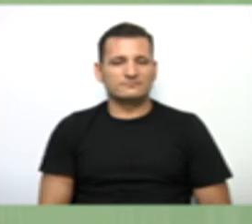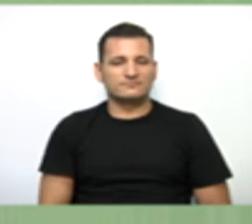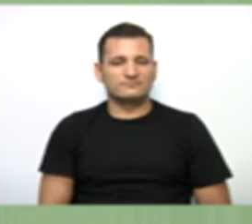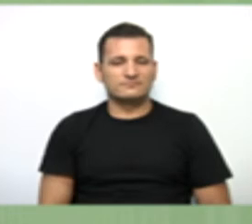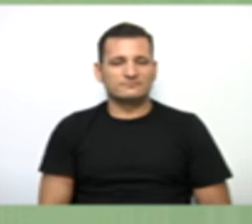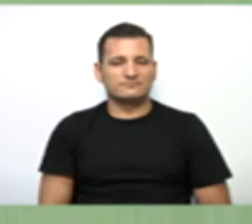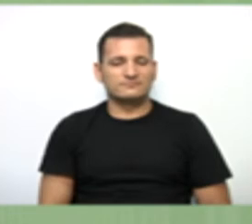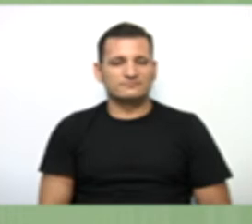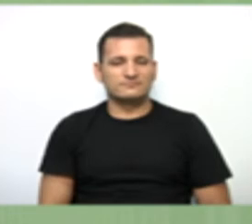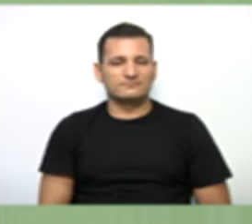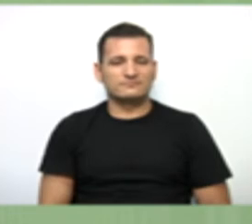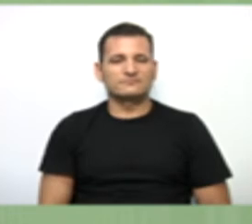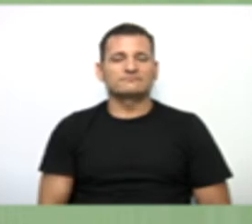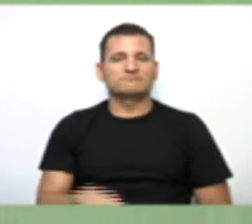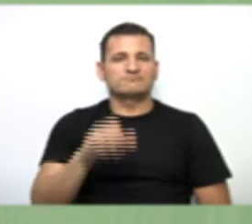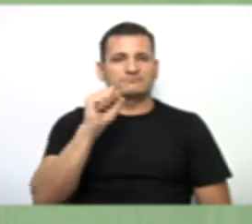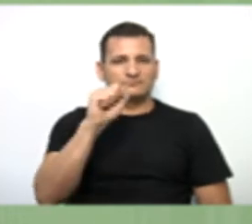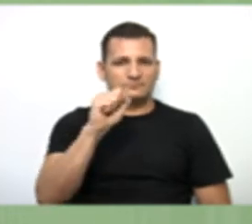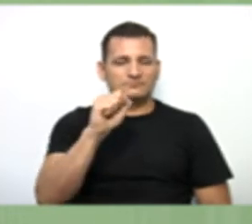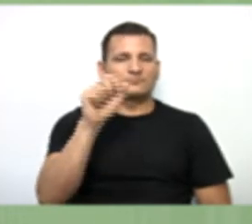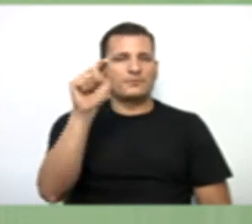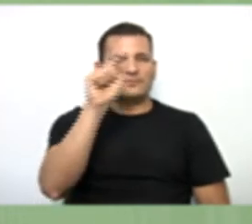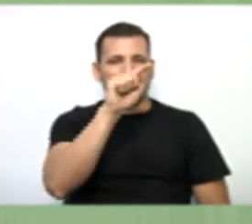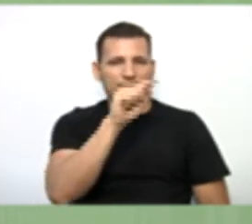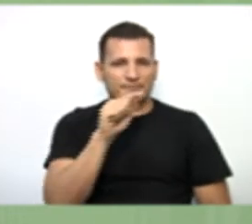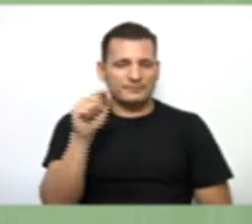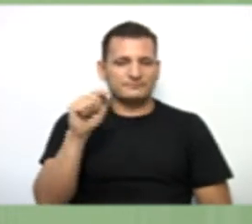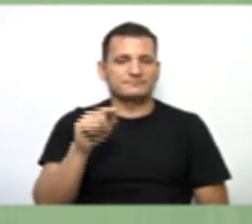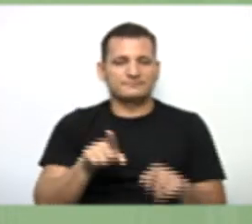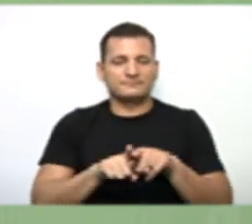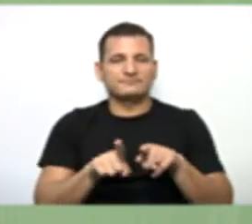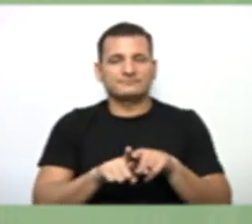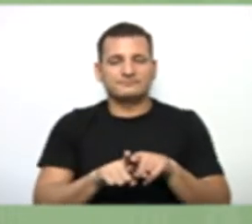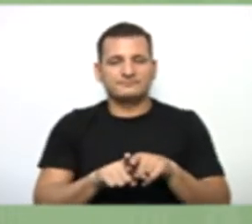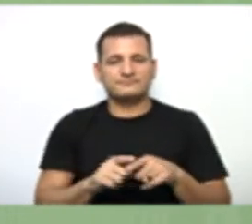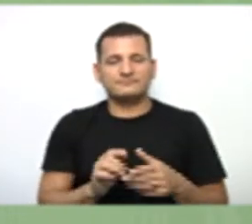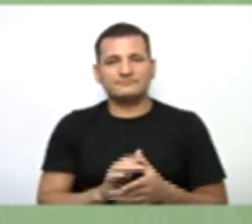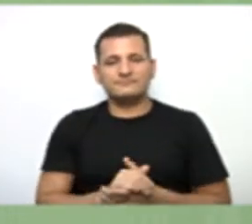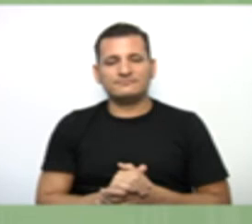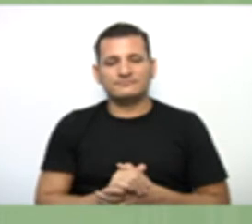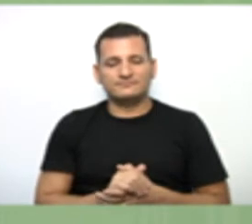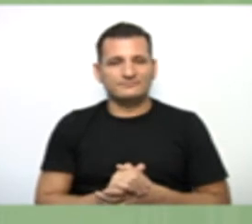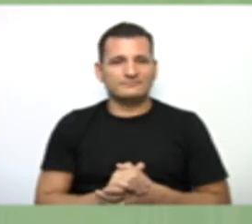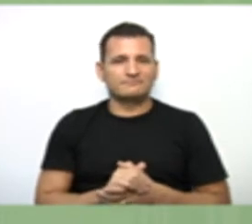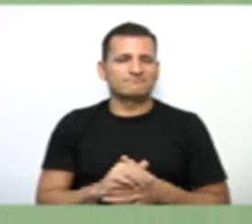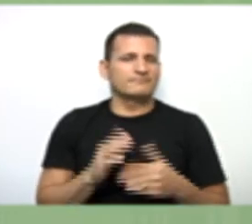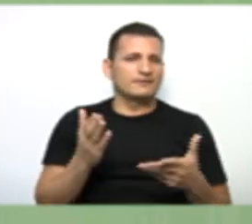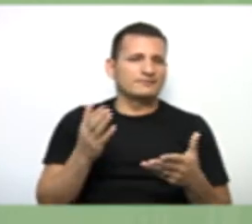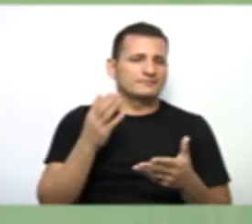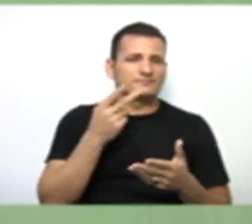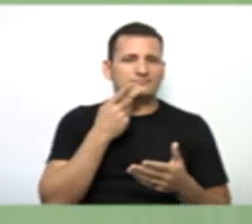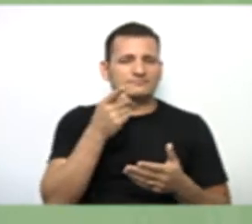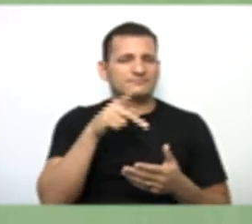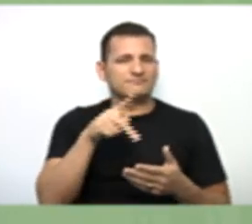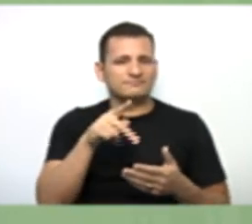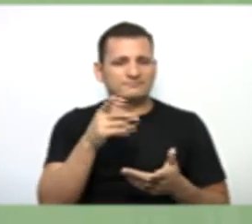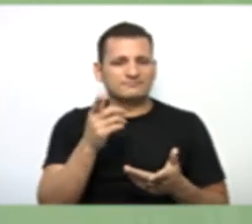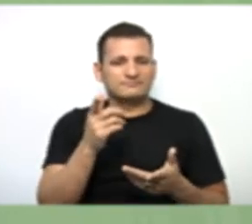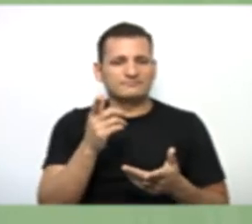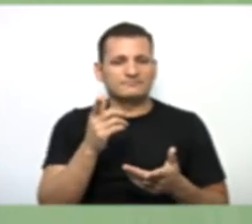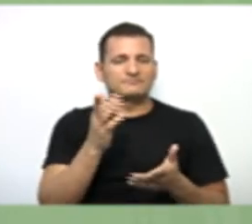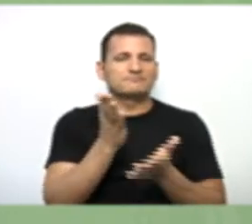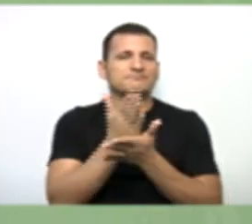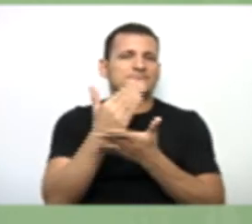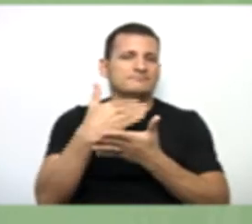2, 3, 4, 5, 6, 7, 8 pedaços. Poxa, professor, o senhor falou que era para fazer em